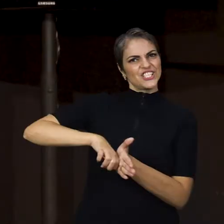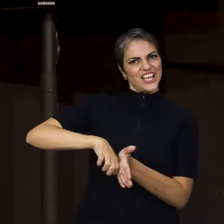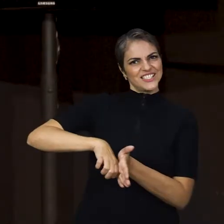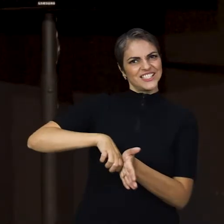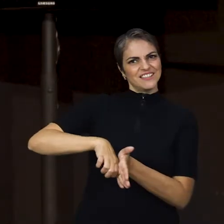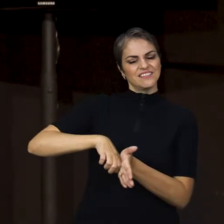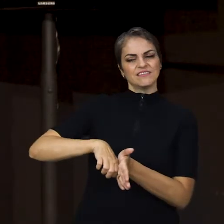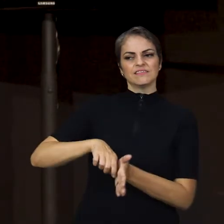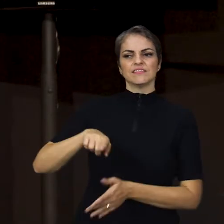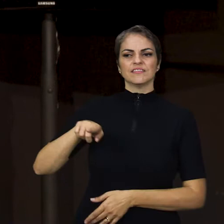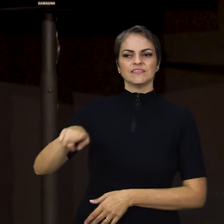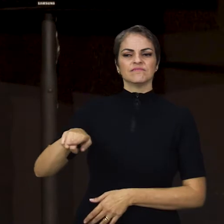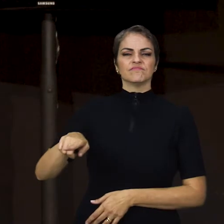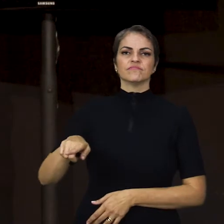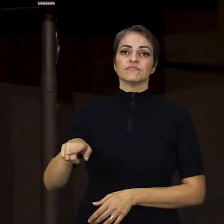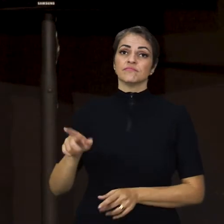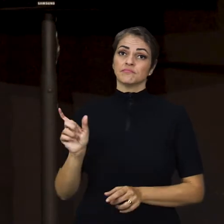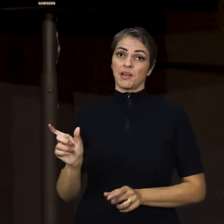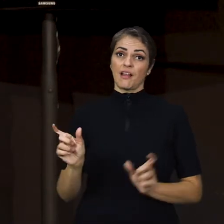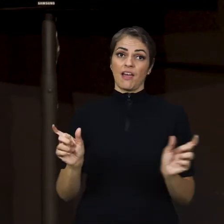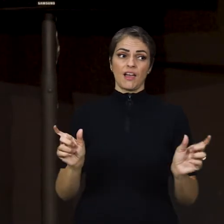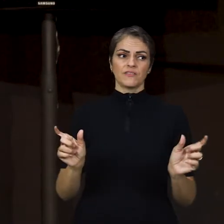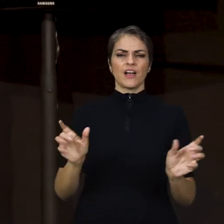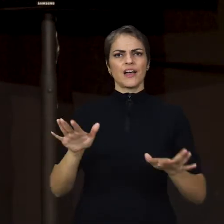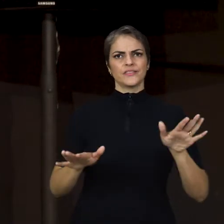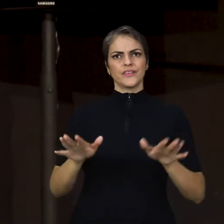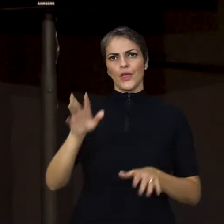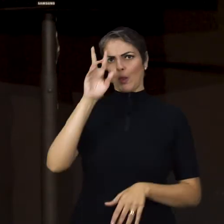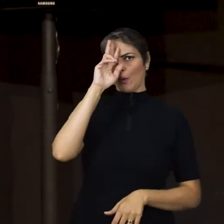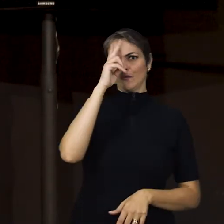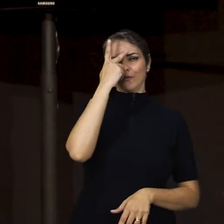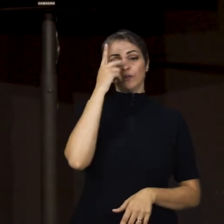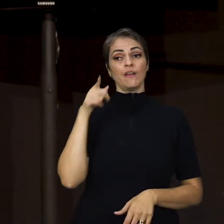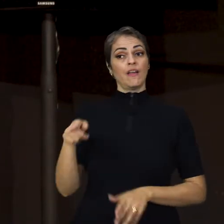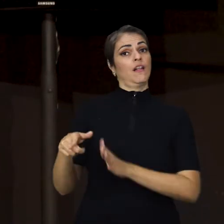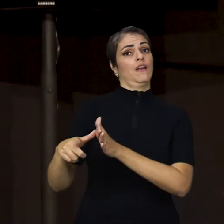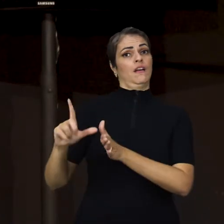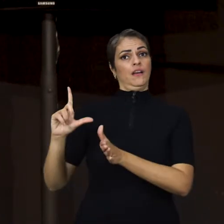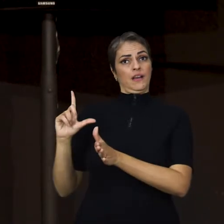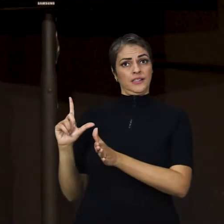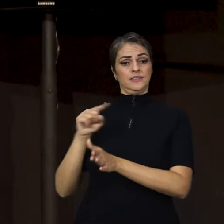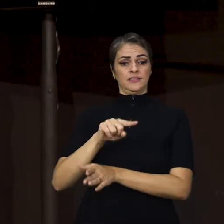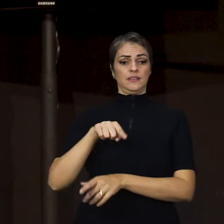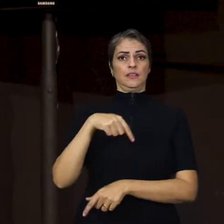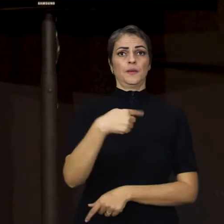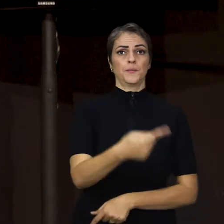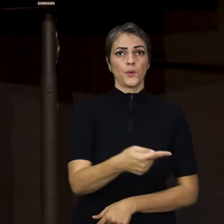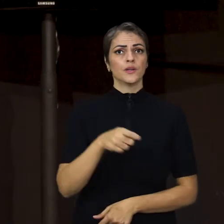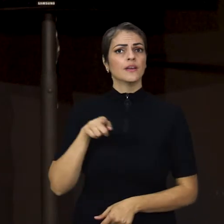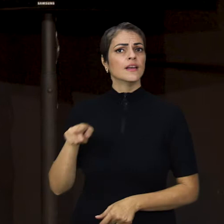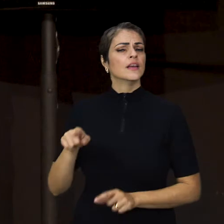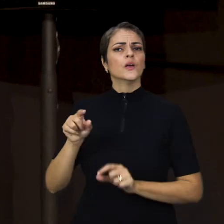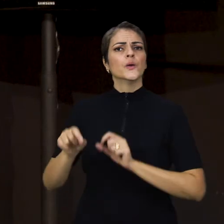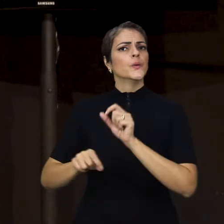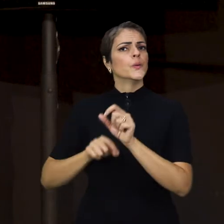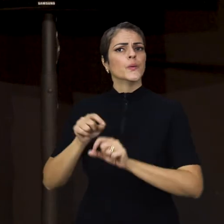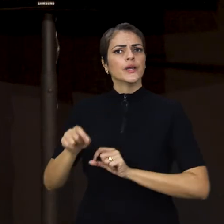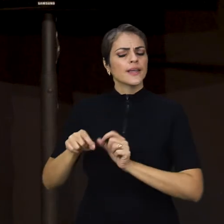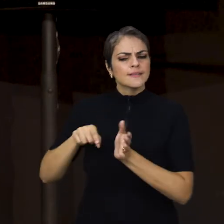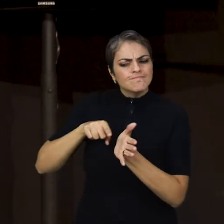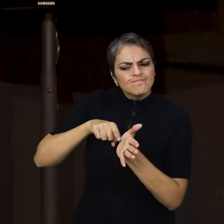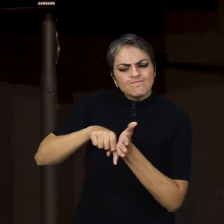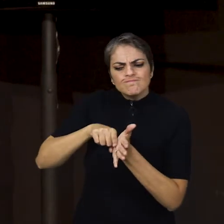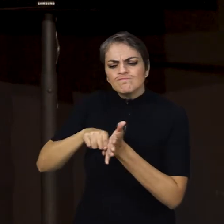em geral. A exegese, ela vem um passo antes da hermenêutica, porque a exegese se dedica a extrair o